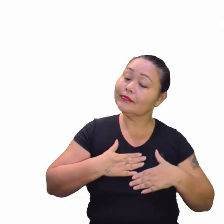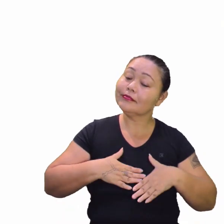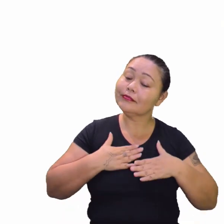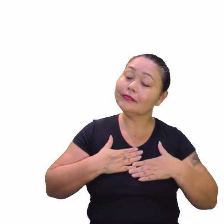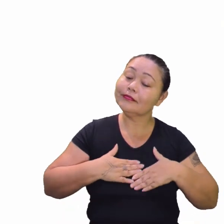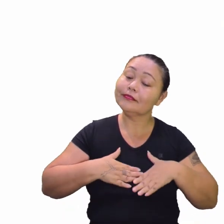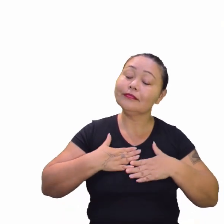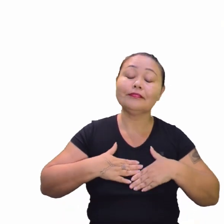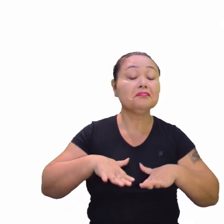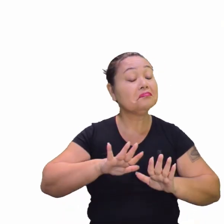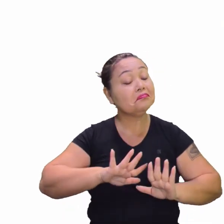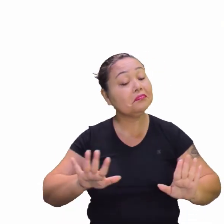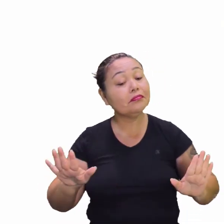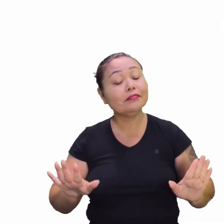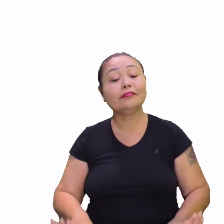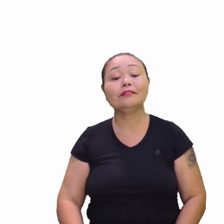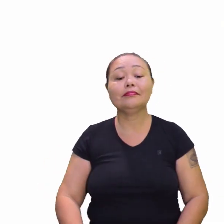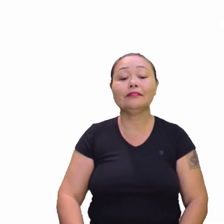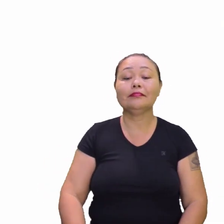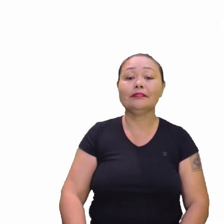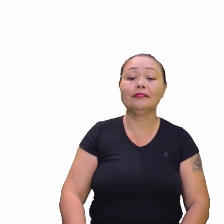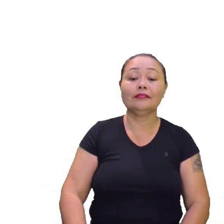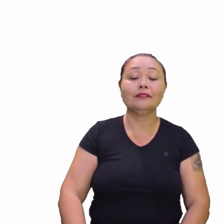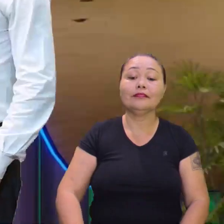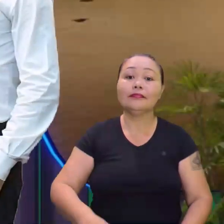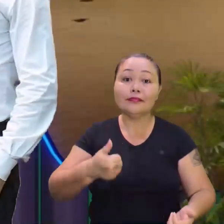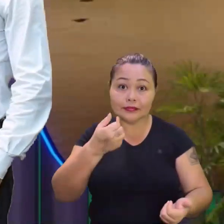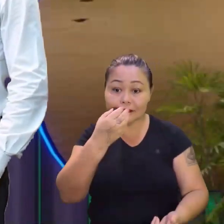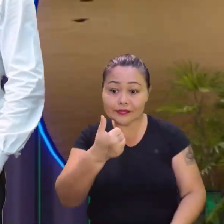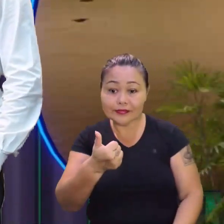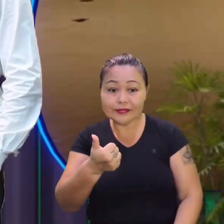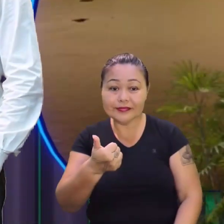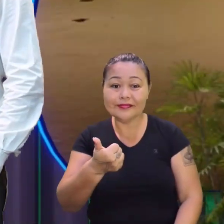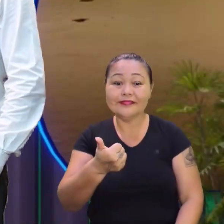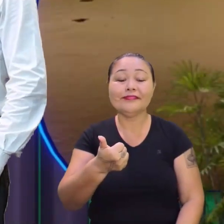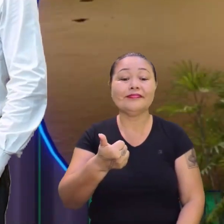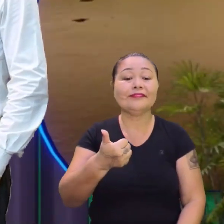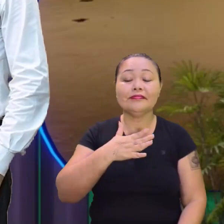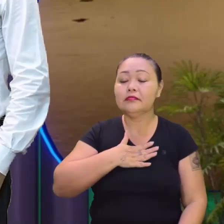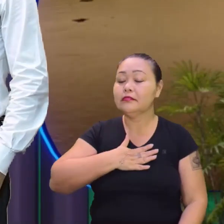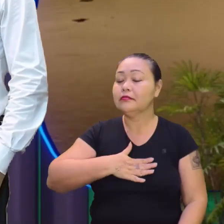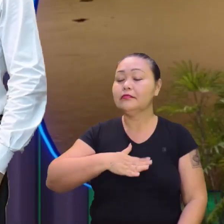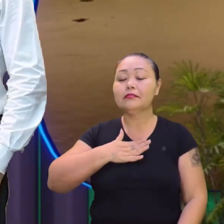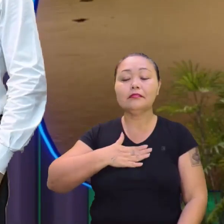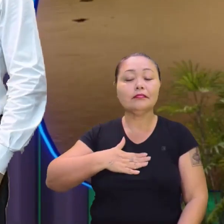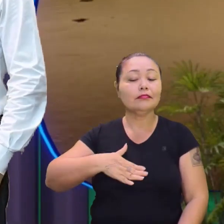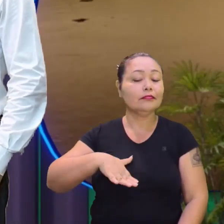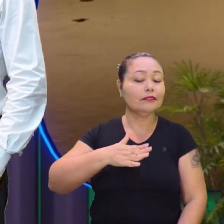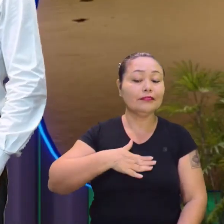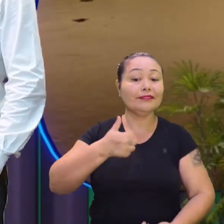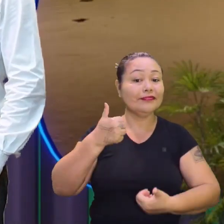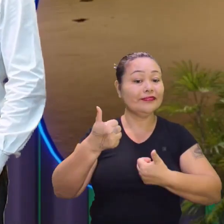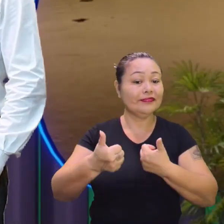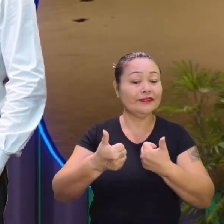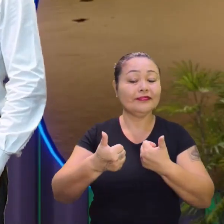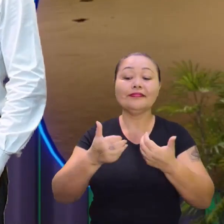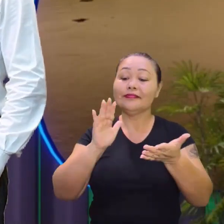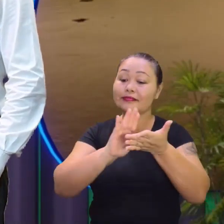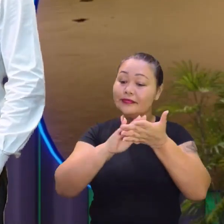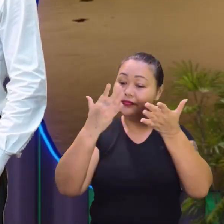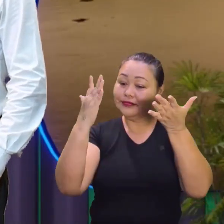né? Tranquilo, finalizou. Suave na nave. Exatamente. Foi bacana? Tranquilo. Tranquilo, né? Suave na nave, galera. Beleza. É isso aí.